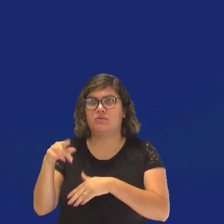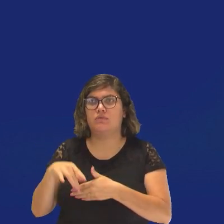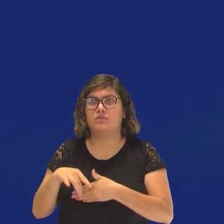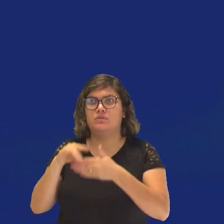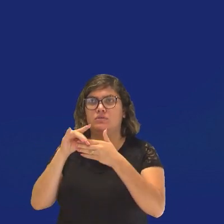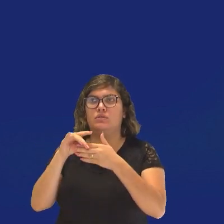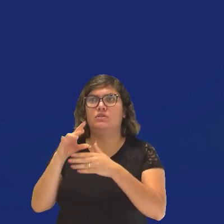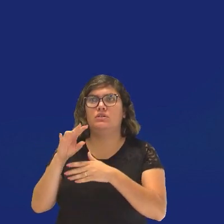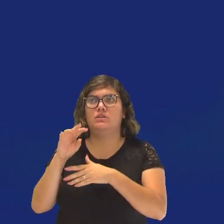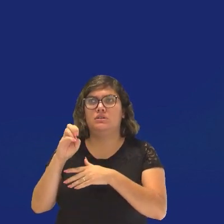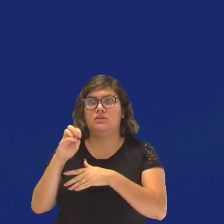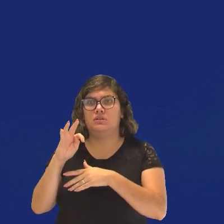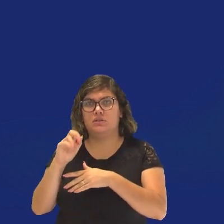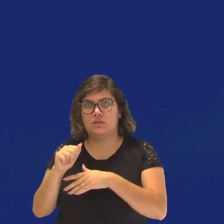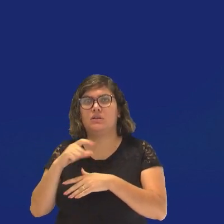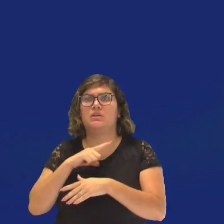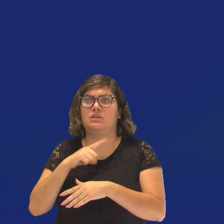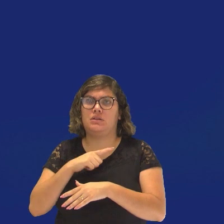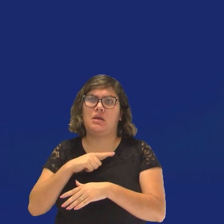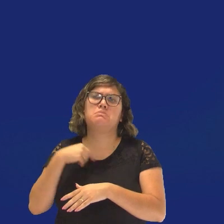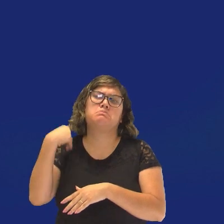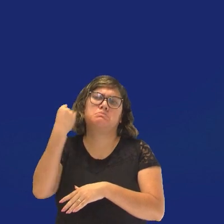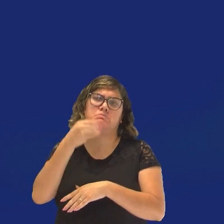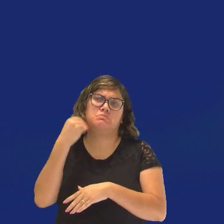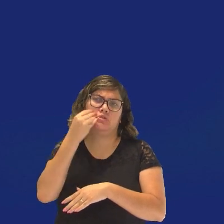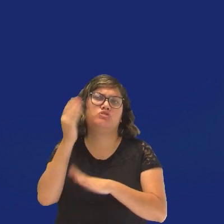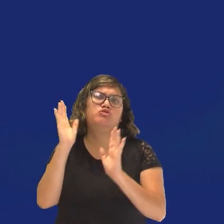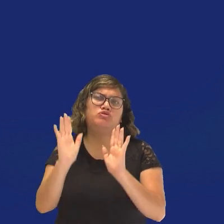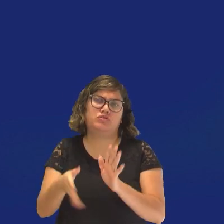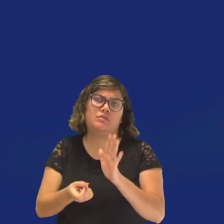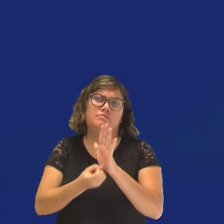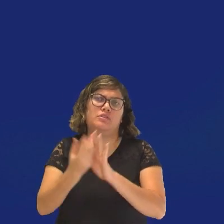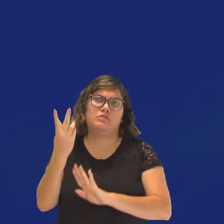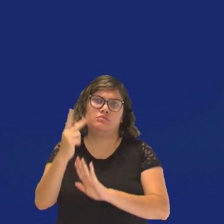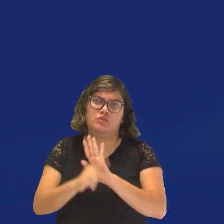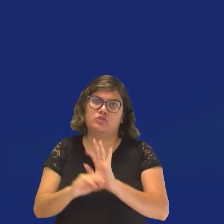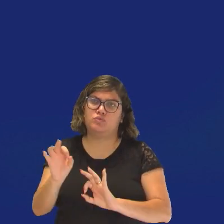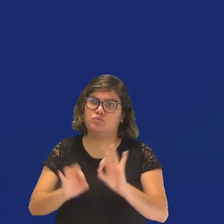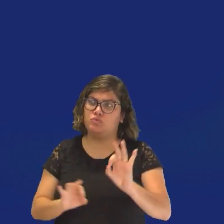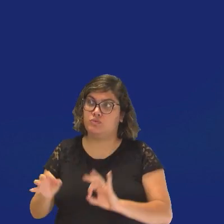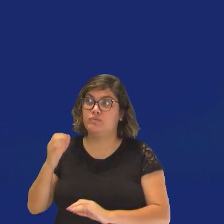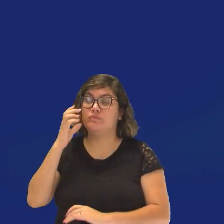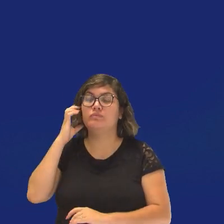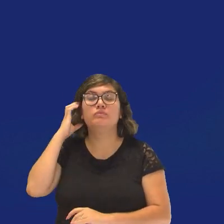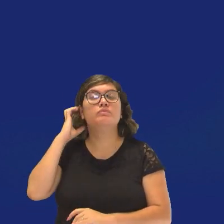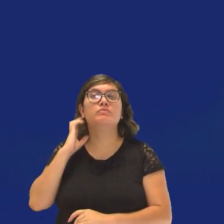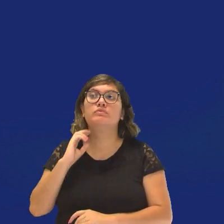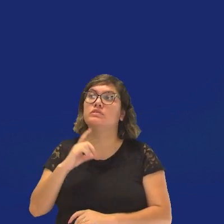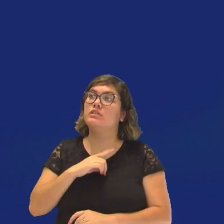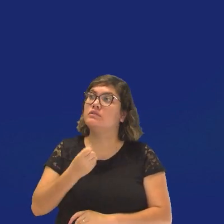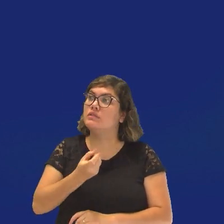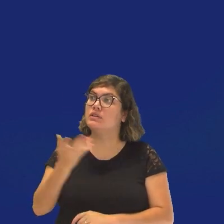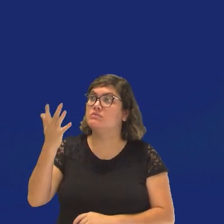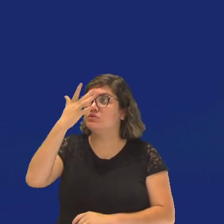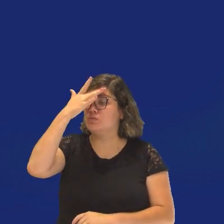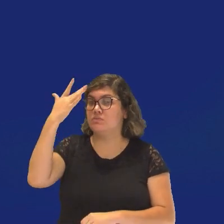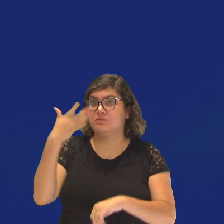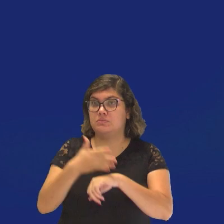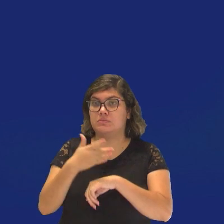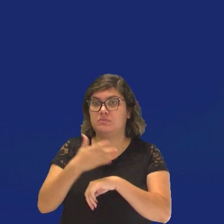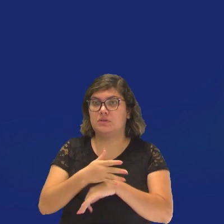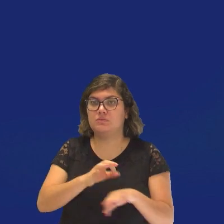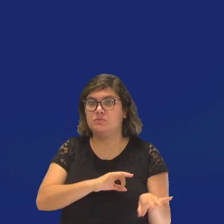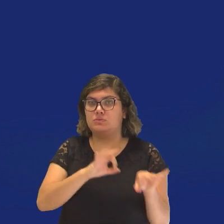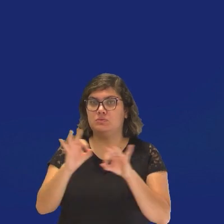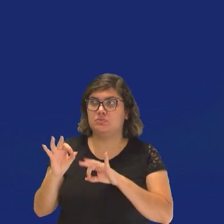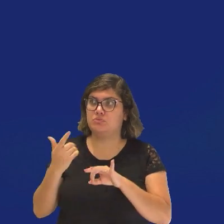ITA, né? Um professor com vasta experiência, já conduziu vários projetos. Mas também tem muitas pessoas que participaram dessa trajetória